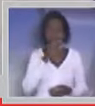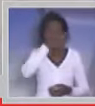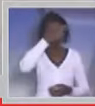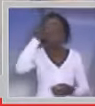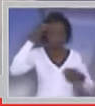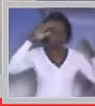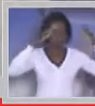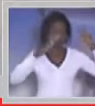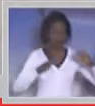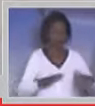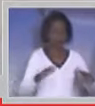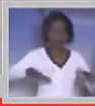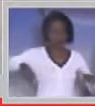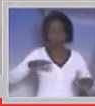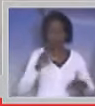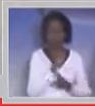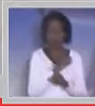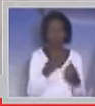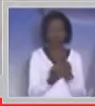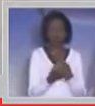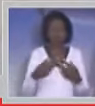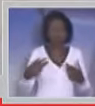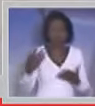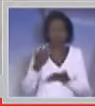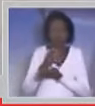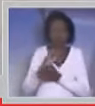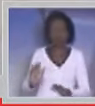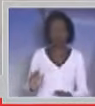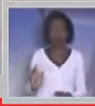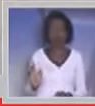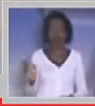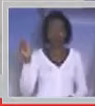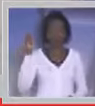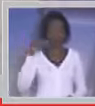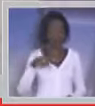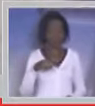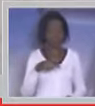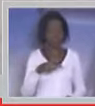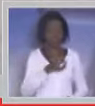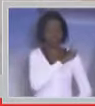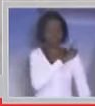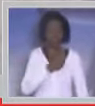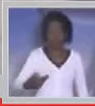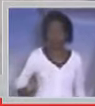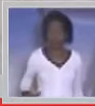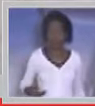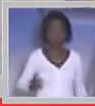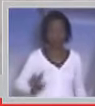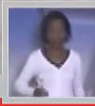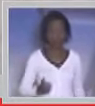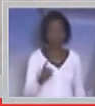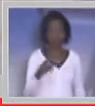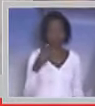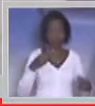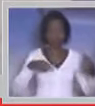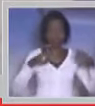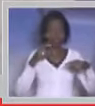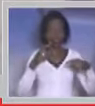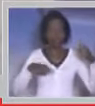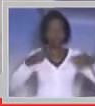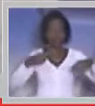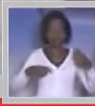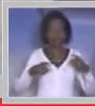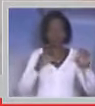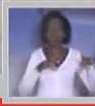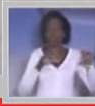prefeitura destruindo as áreas sociais da prefeitura Quando ele chegar aqui ele vai dar continuidade à política de sucateamento